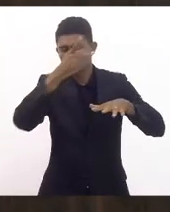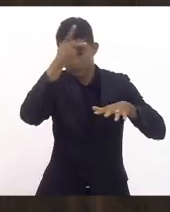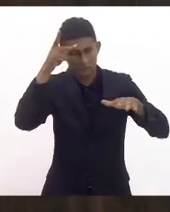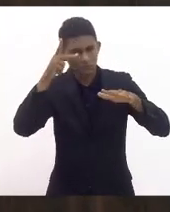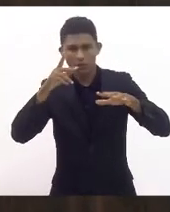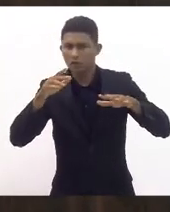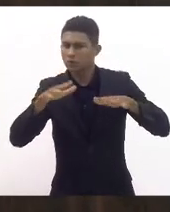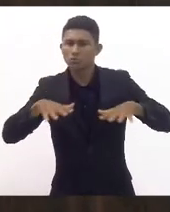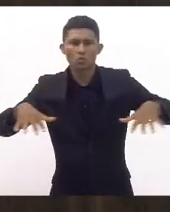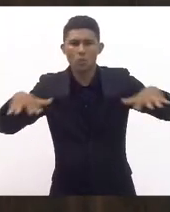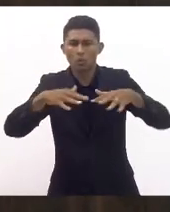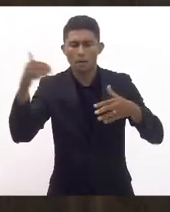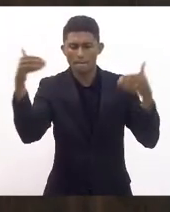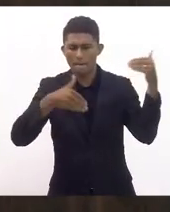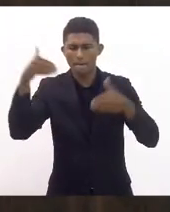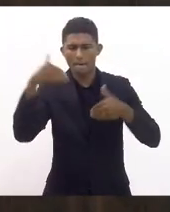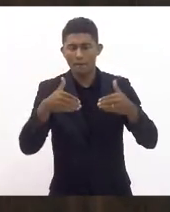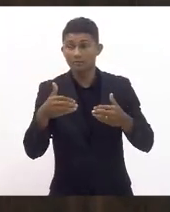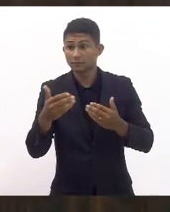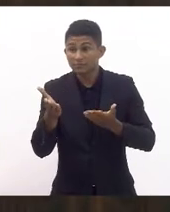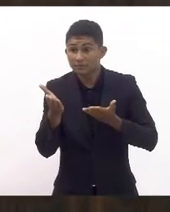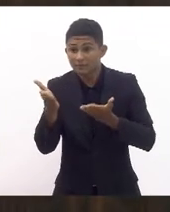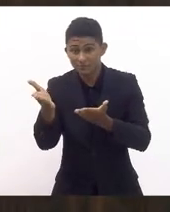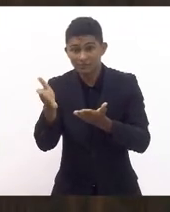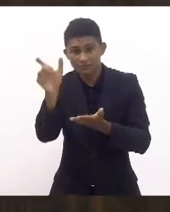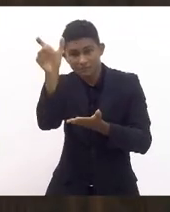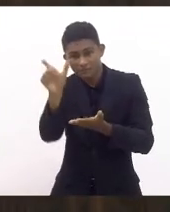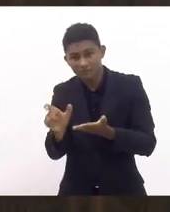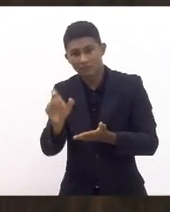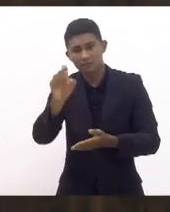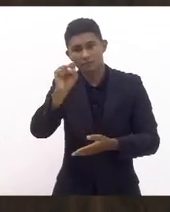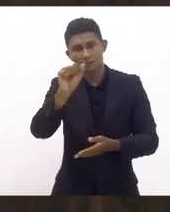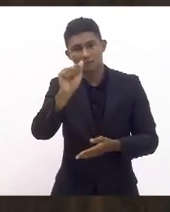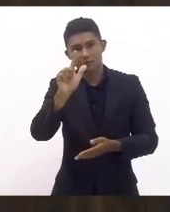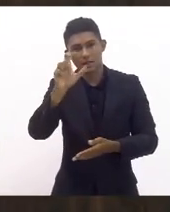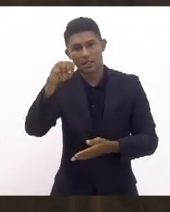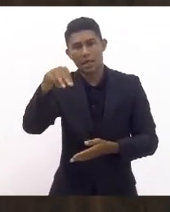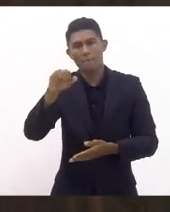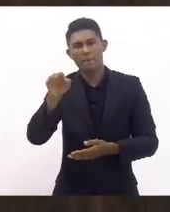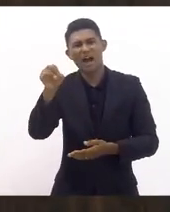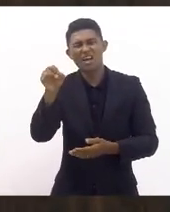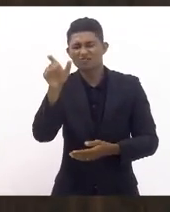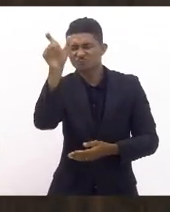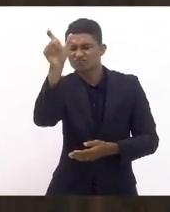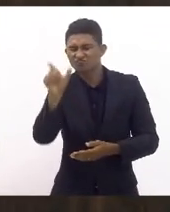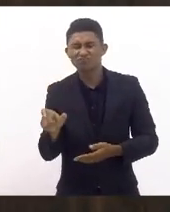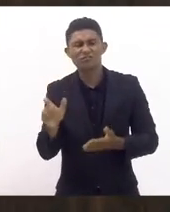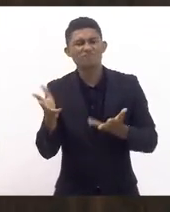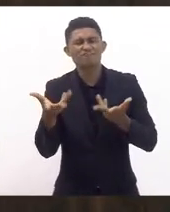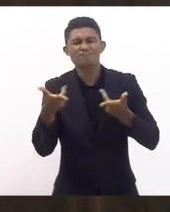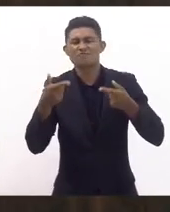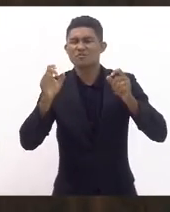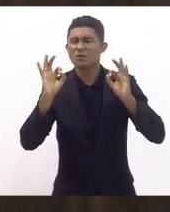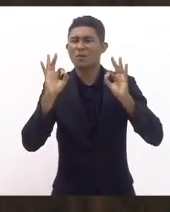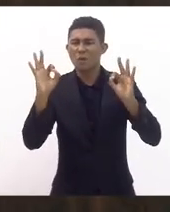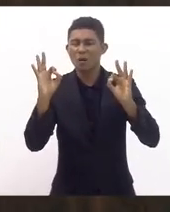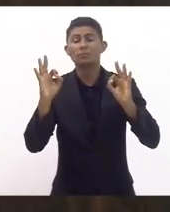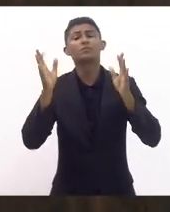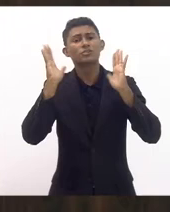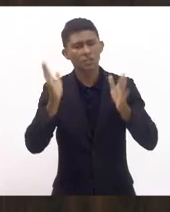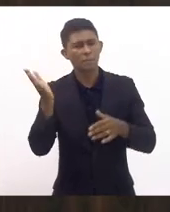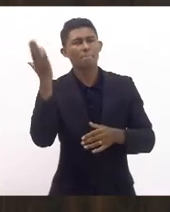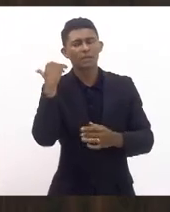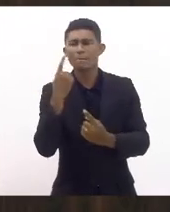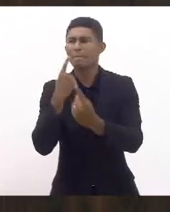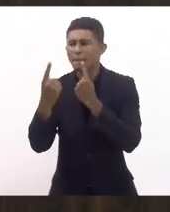pessoa extraordinária, e a gente fez muito debate também, sobretudo por conta da categoria, né, Salema?